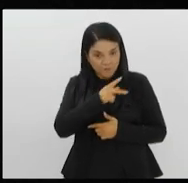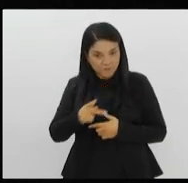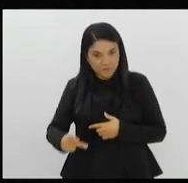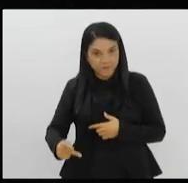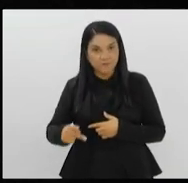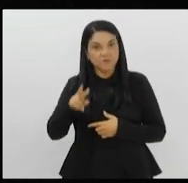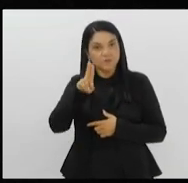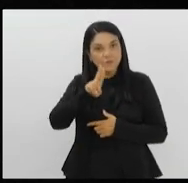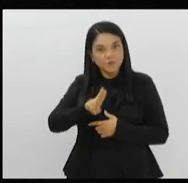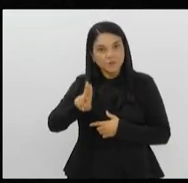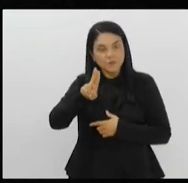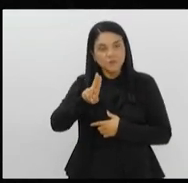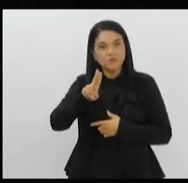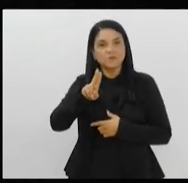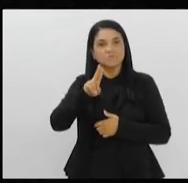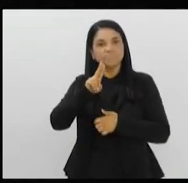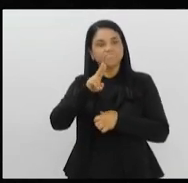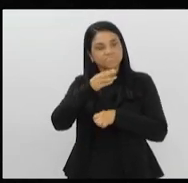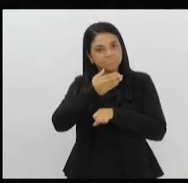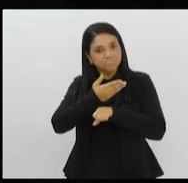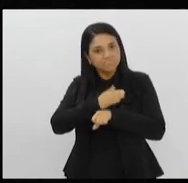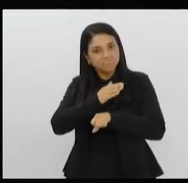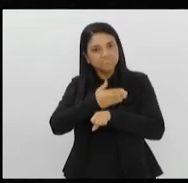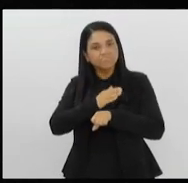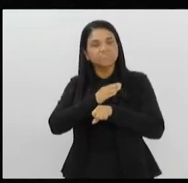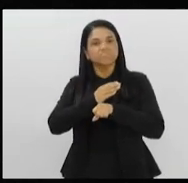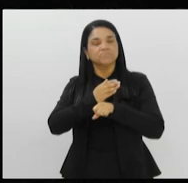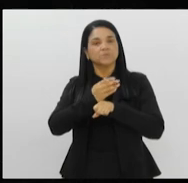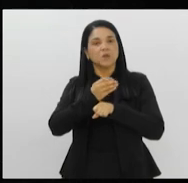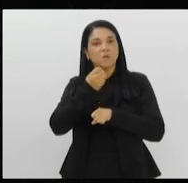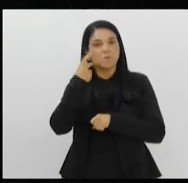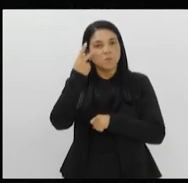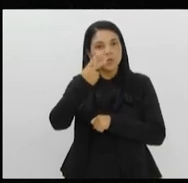utiliza da boa prática legislativa e política.